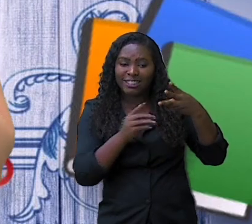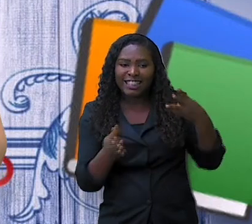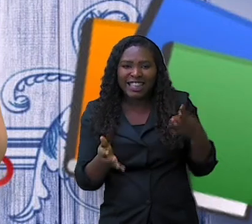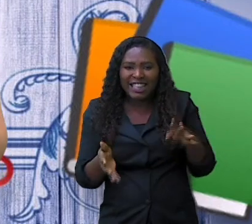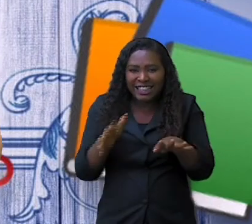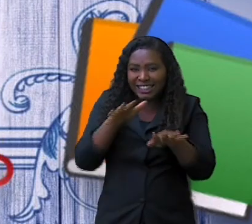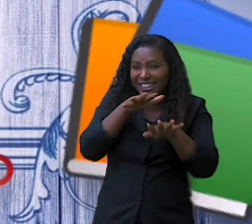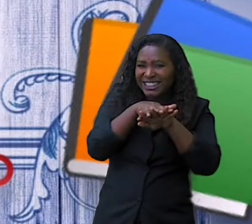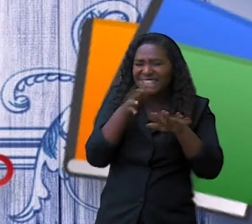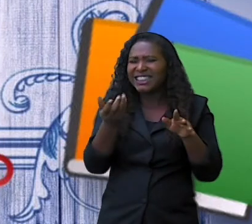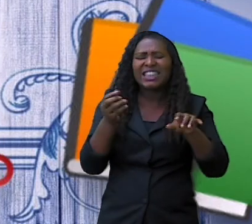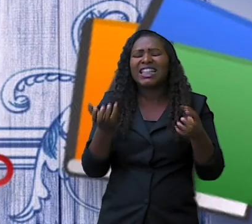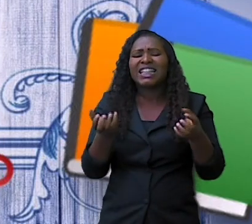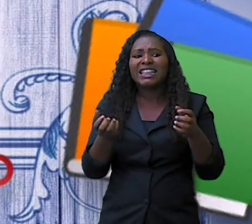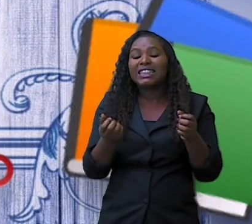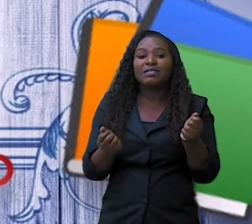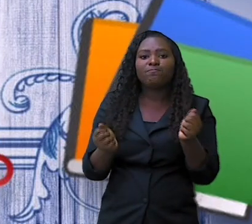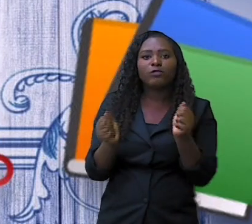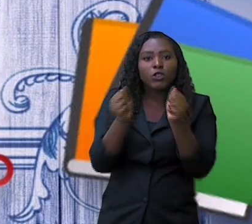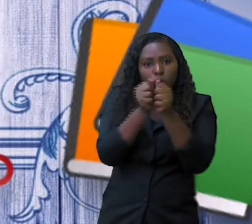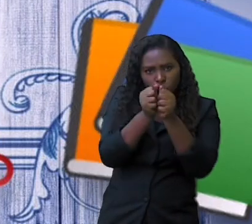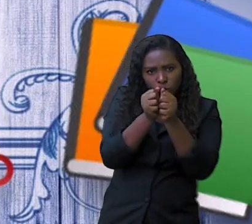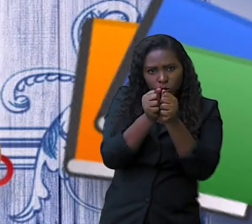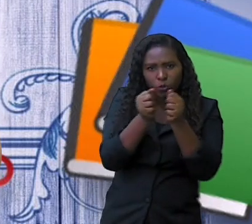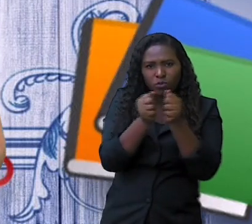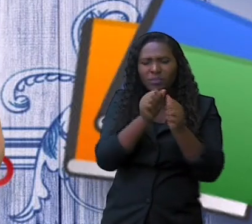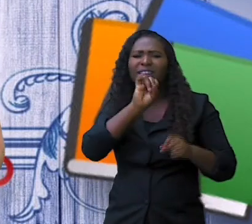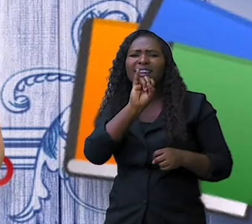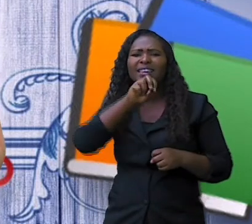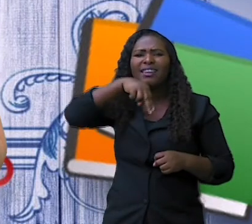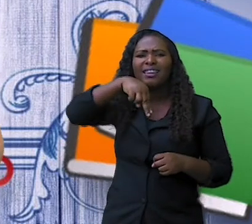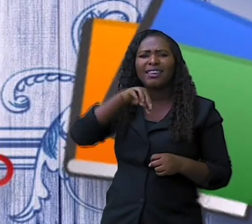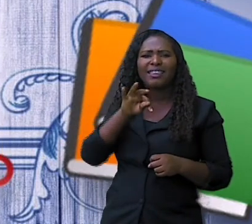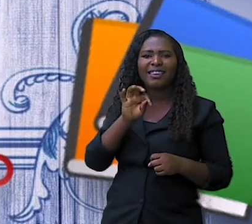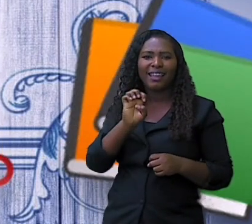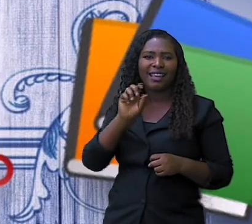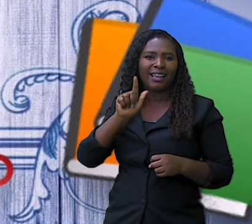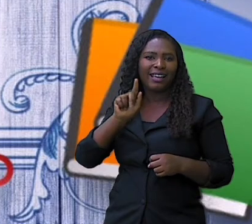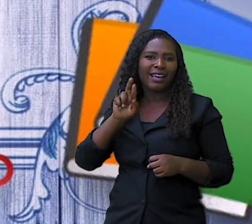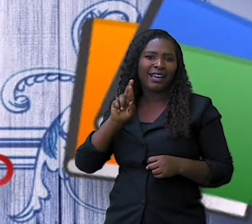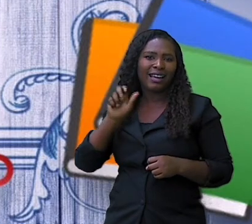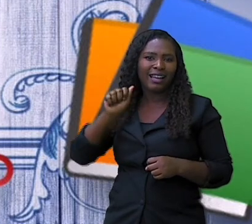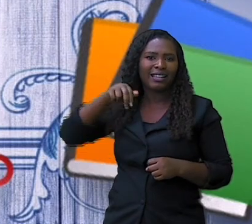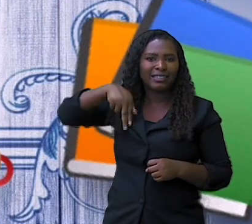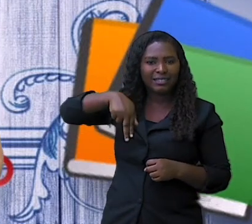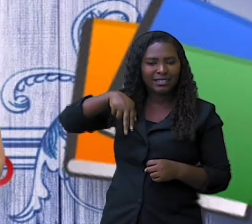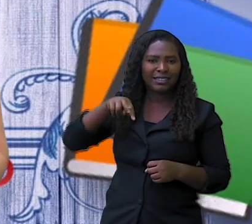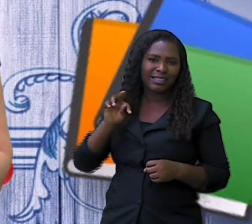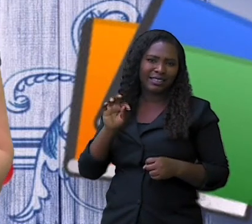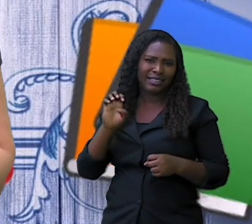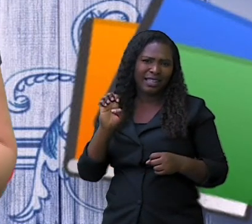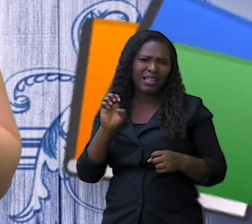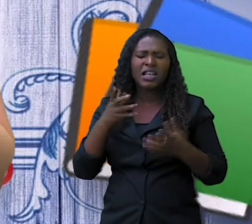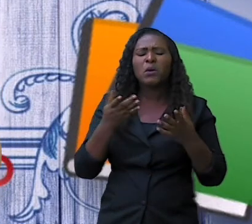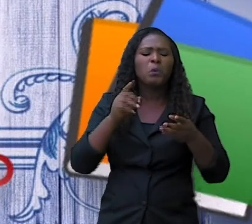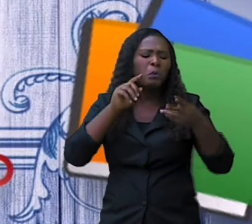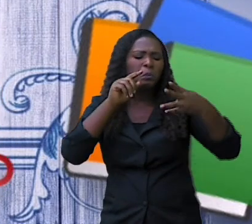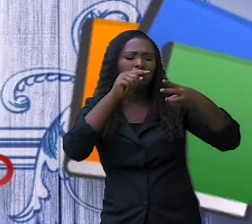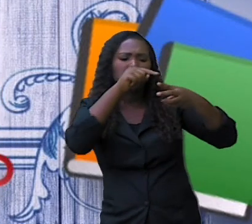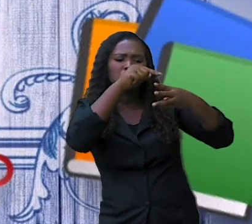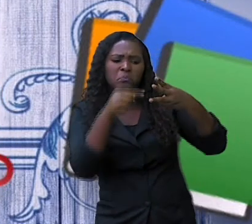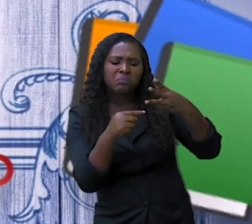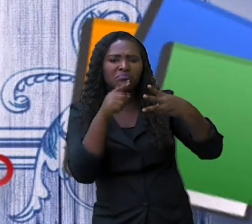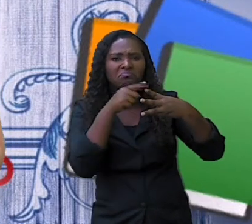falo de sujeito e predicado. Quando eu falo de integrantes, eu falo de complemento nominal, verbal, objeto direto,